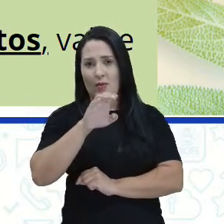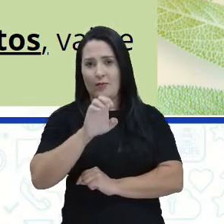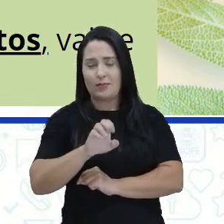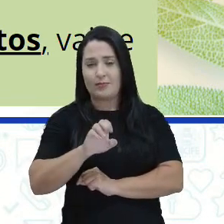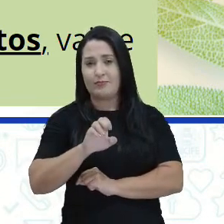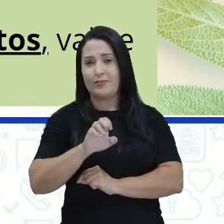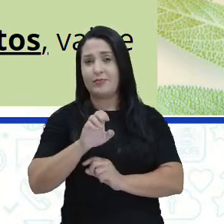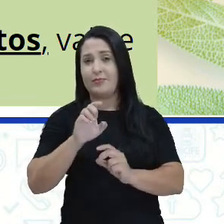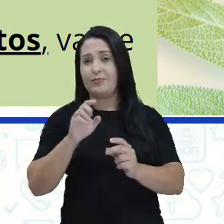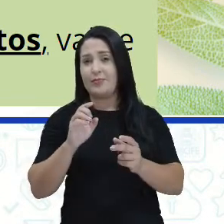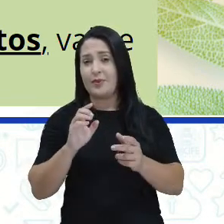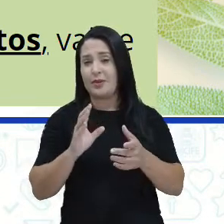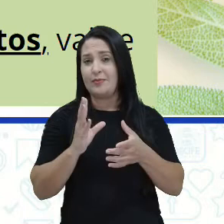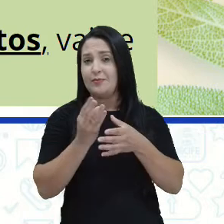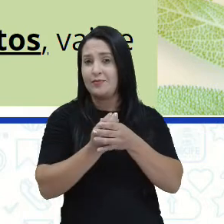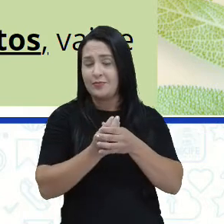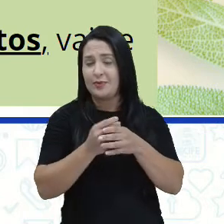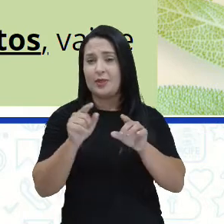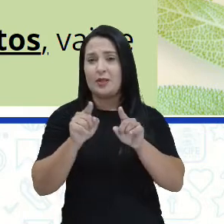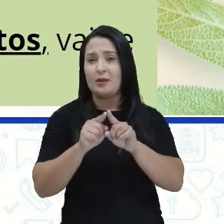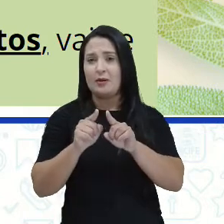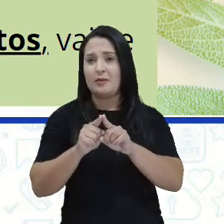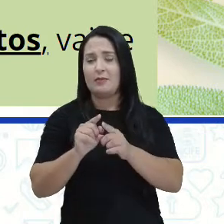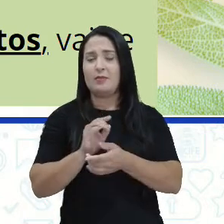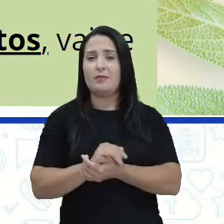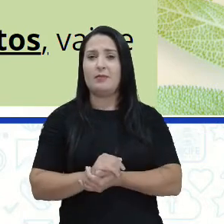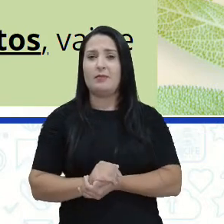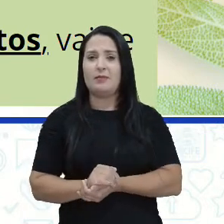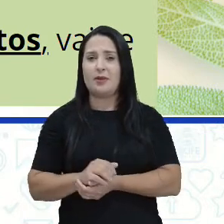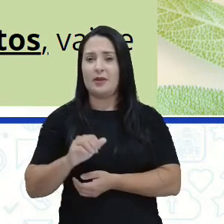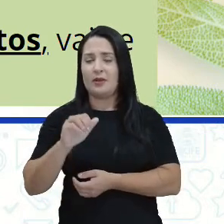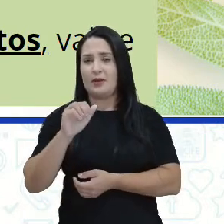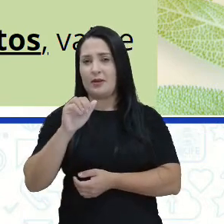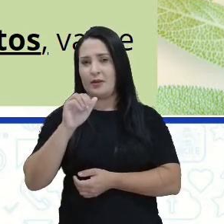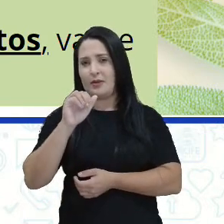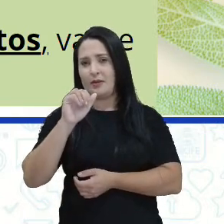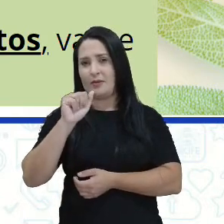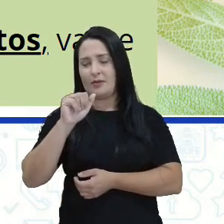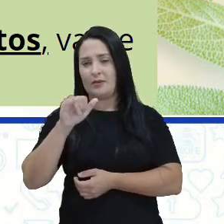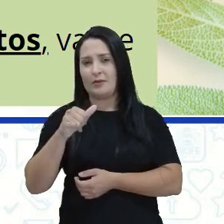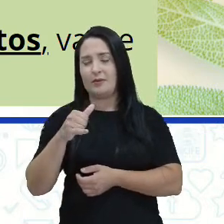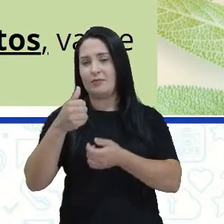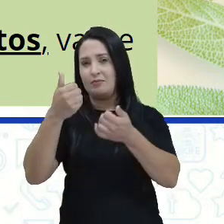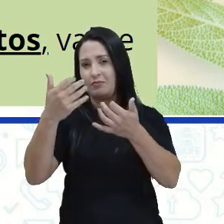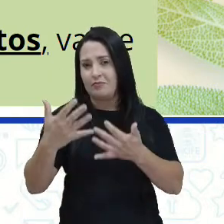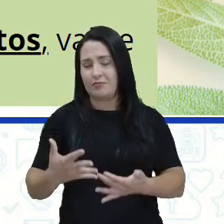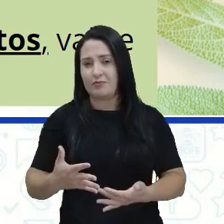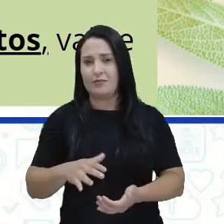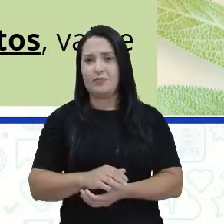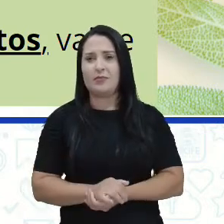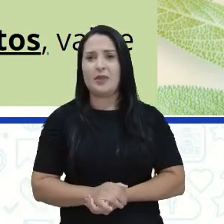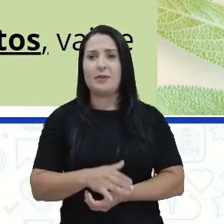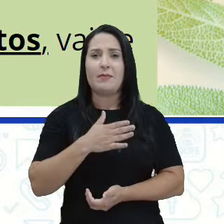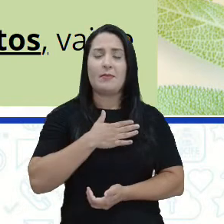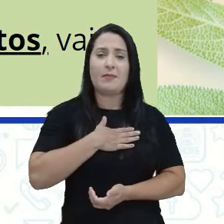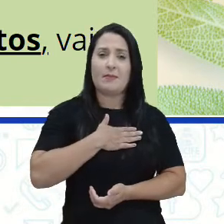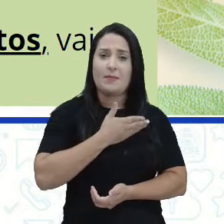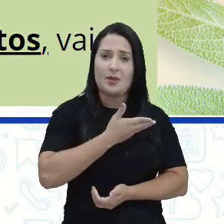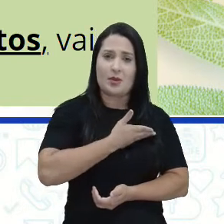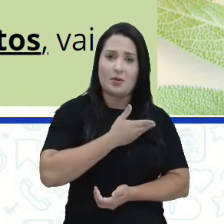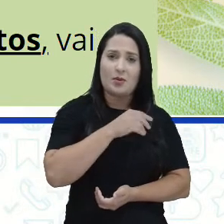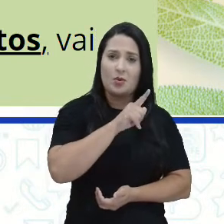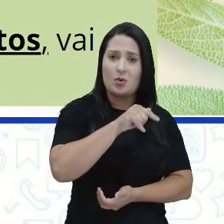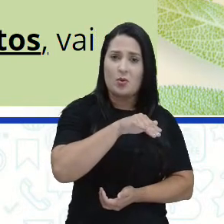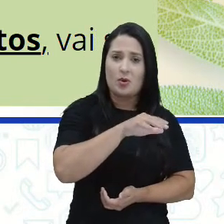uma explicação, eu estou falando de uma oração adjetiva explicativa. Então, meu amigo Lucas, vírgula, aquele que mora